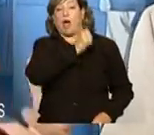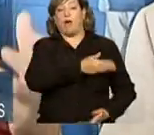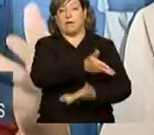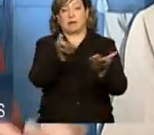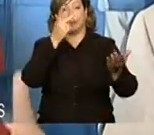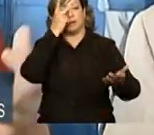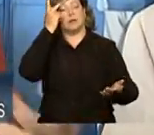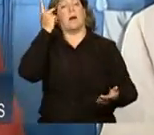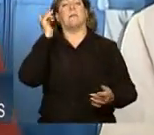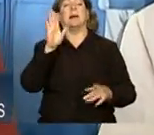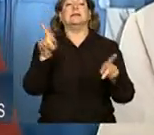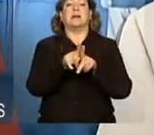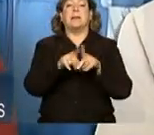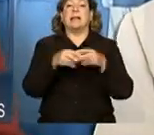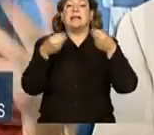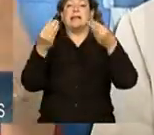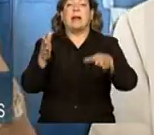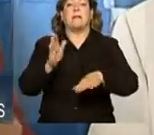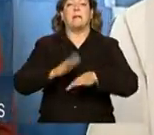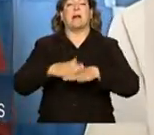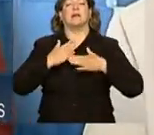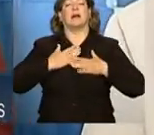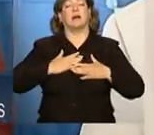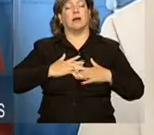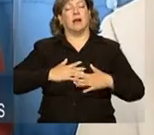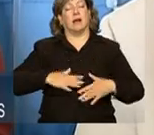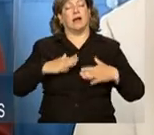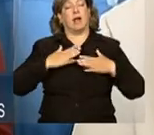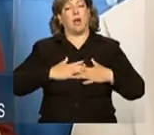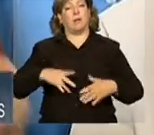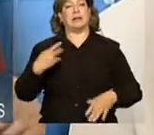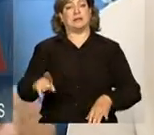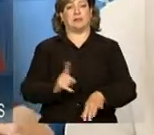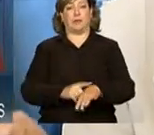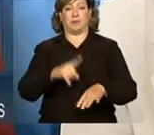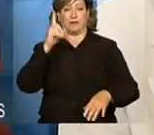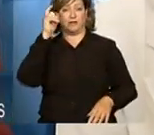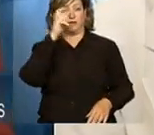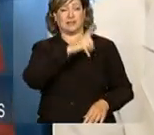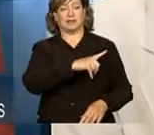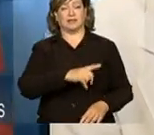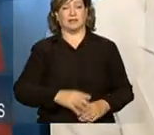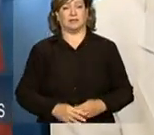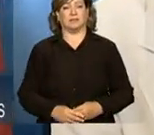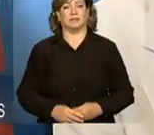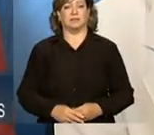mas também dê mais conforto a elas nesse momento difícil. Que é